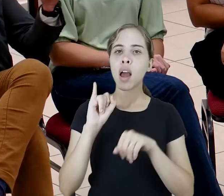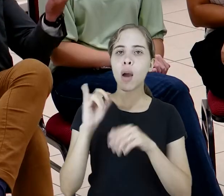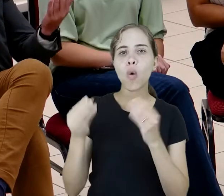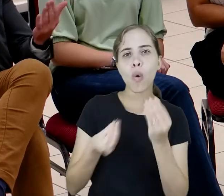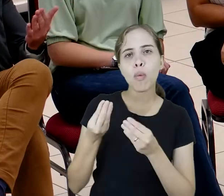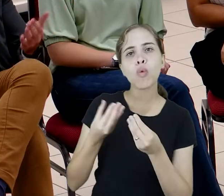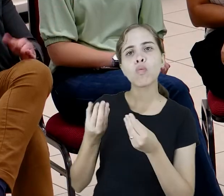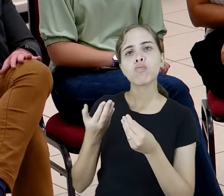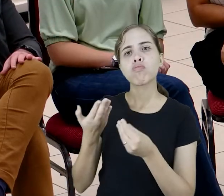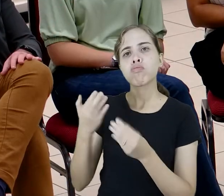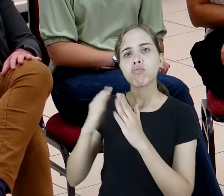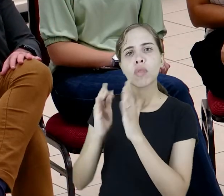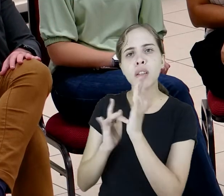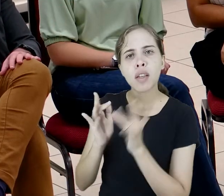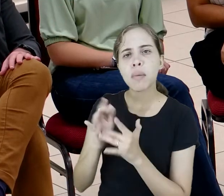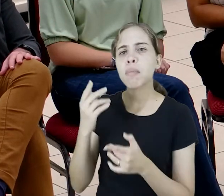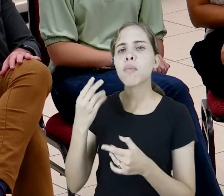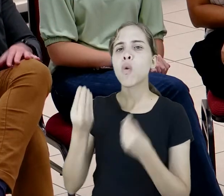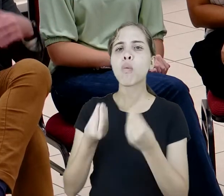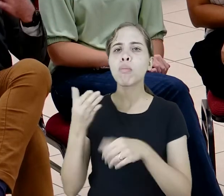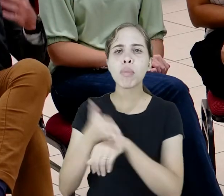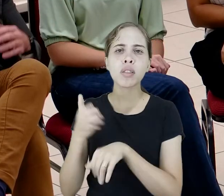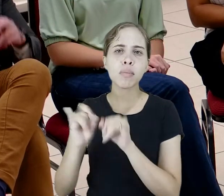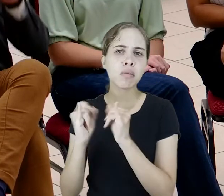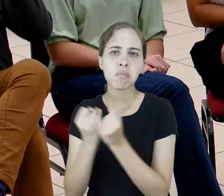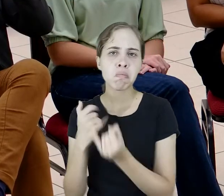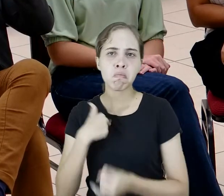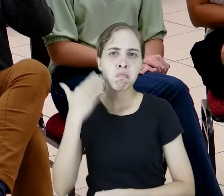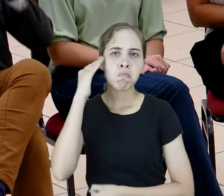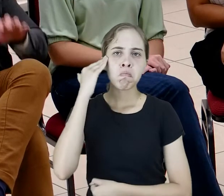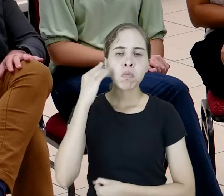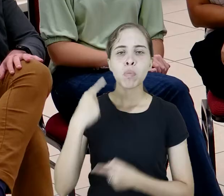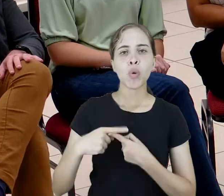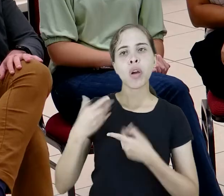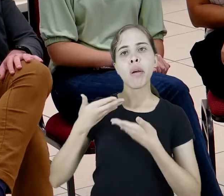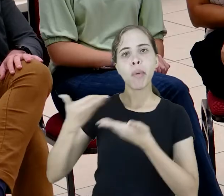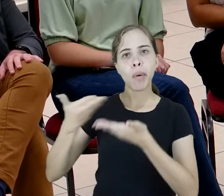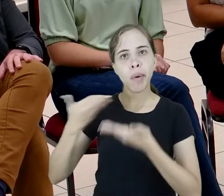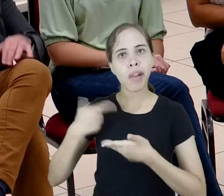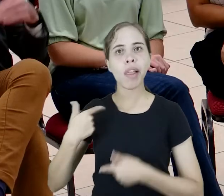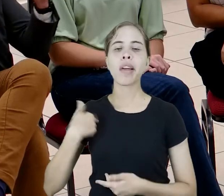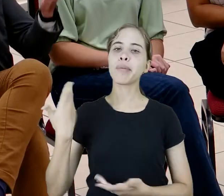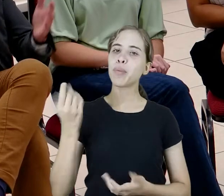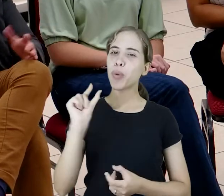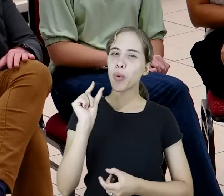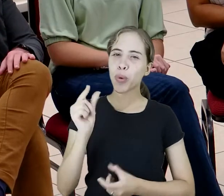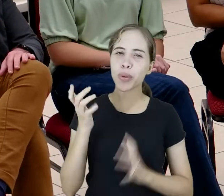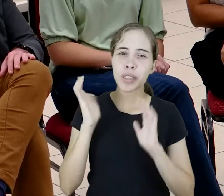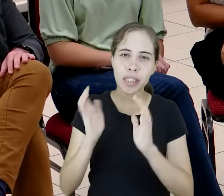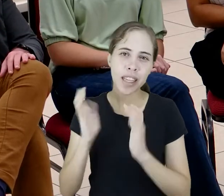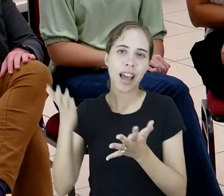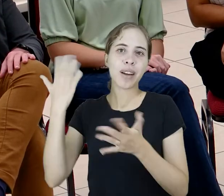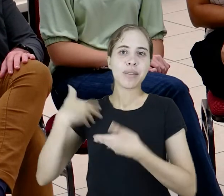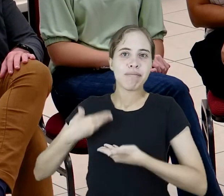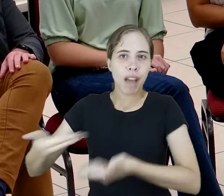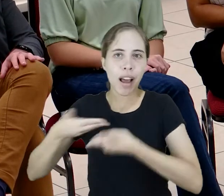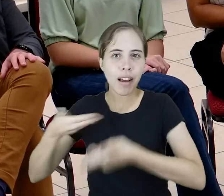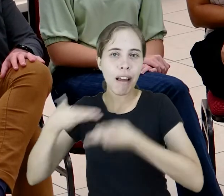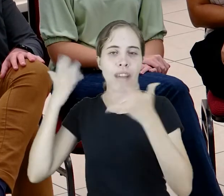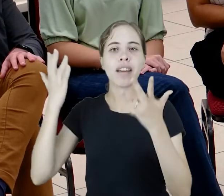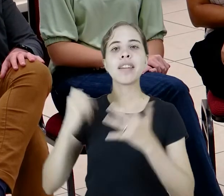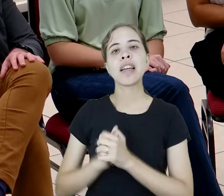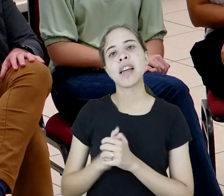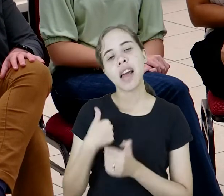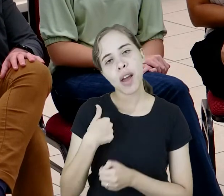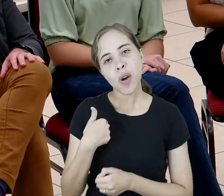qual eu tinha que frequentar o instituto. E depois de muitos convites, né, encheção de saco da liderança em fazer as aulas no instituto, eu